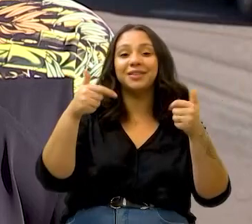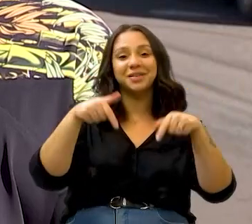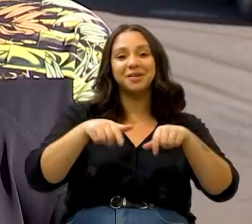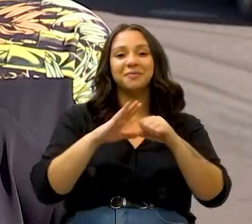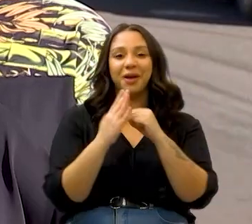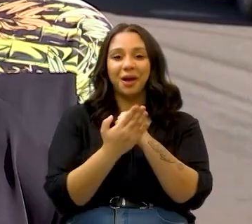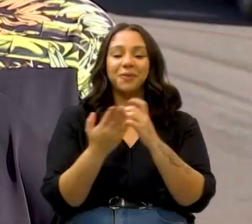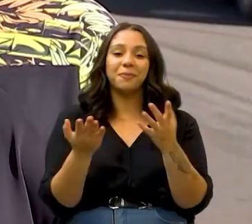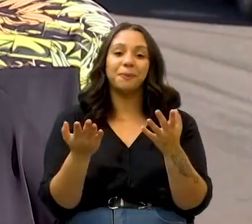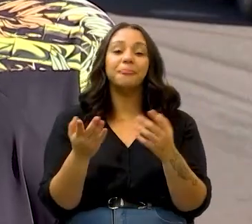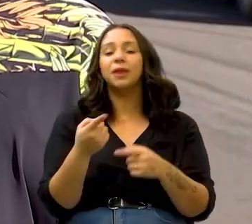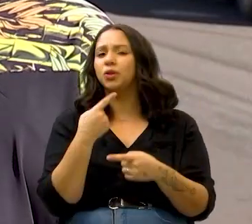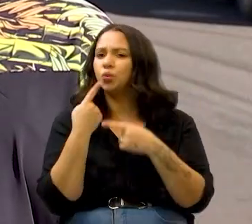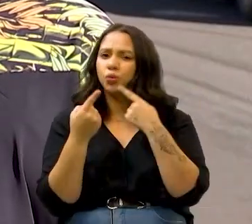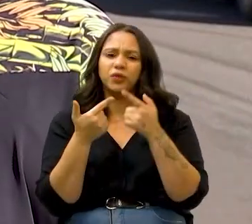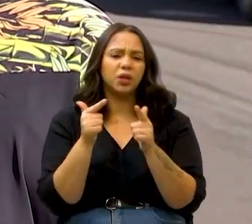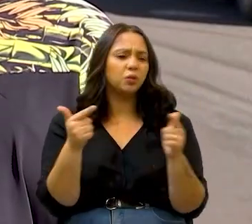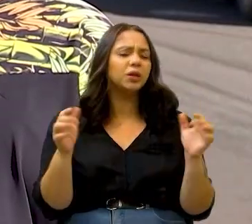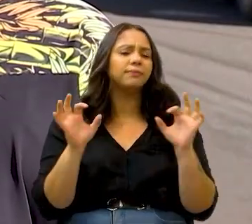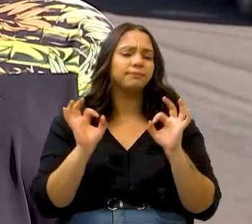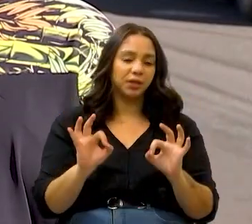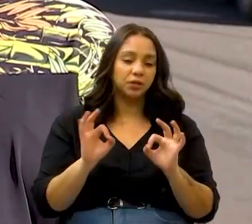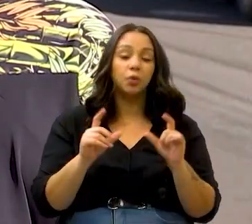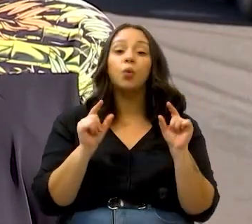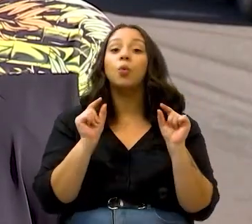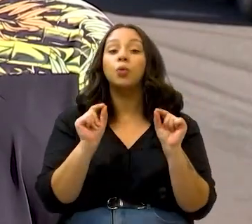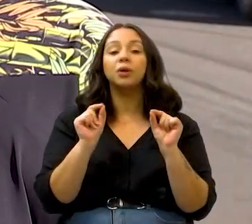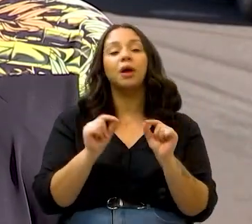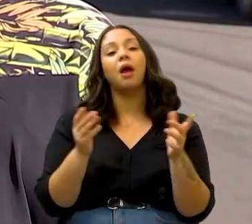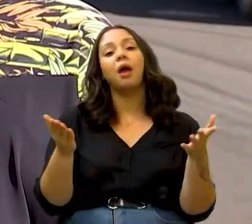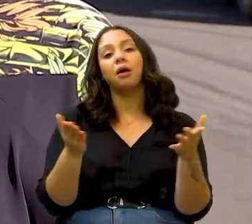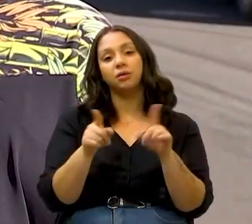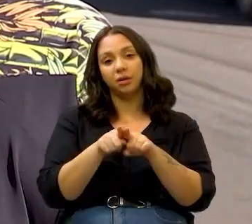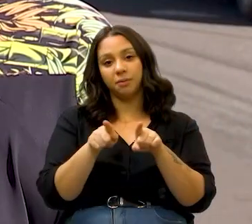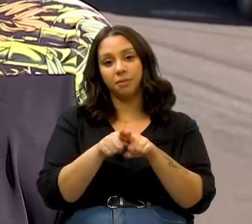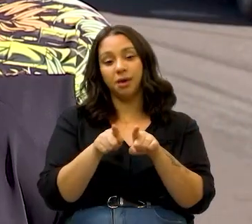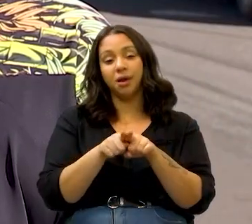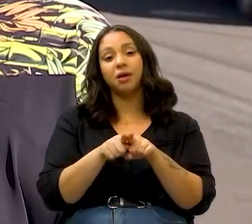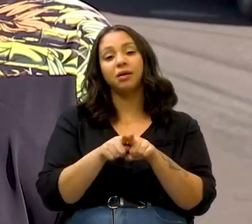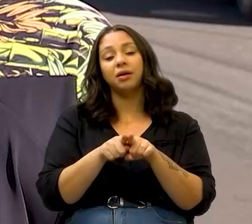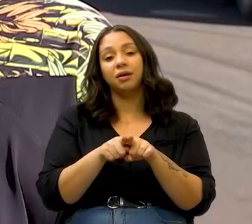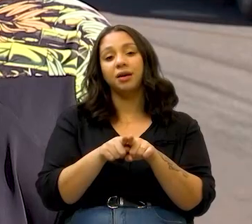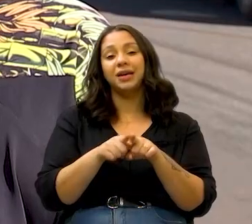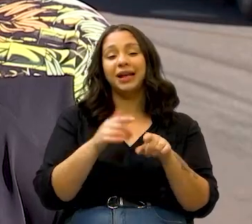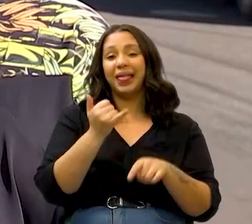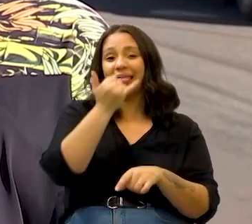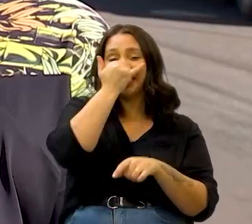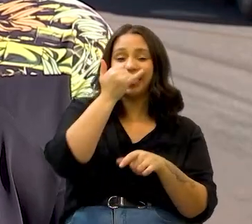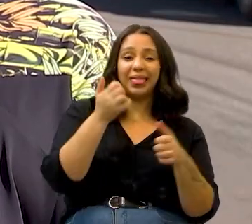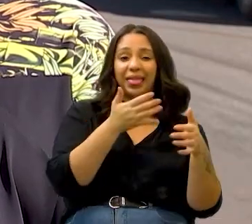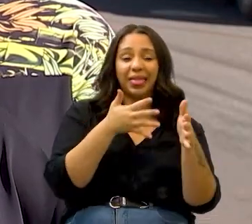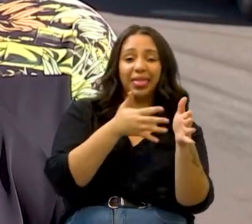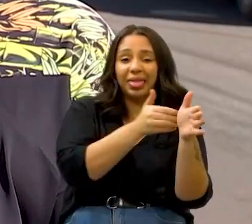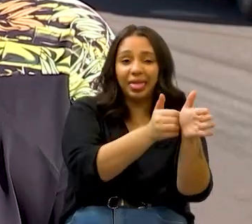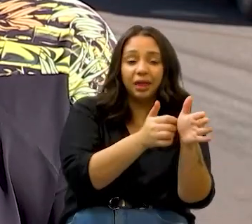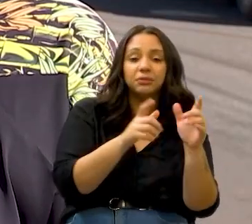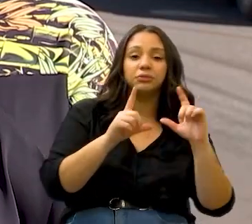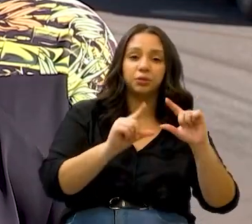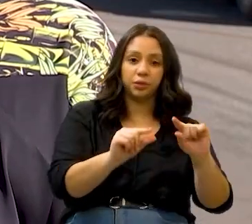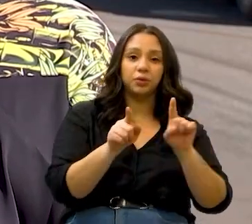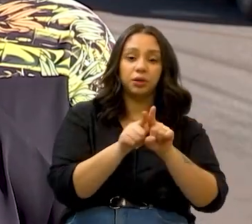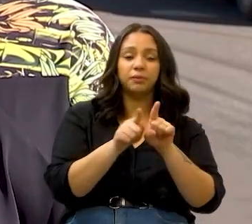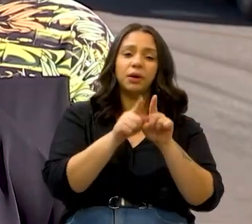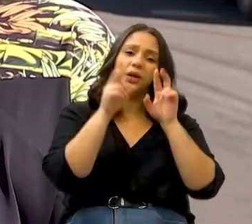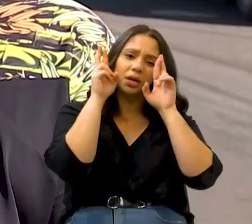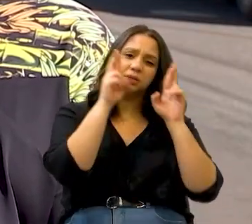que eu penso de Sousas e Sem dúvida nenhuma acho que vai dar uma diminuída aí nos na questão de acidentes